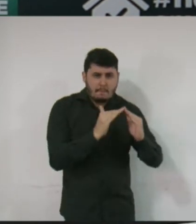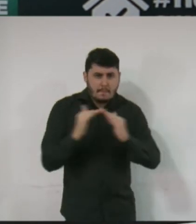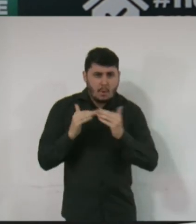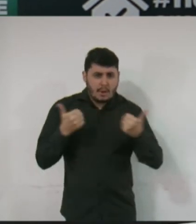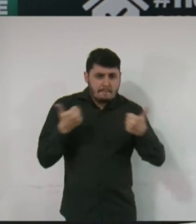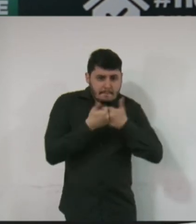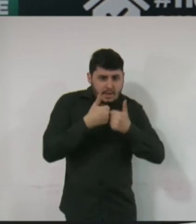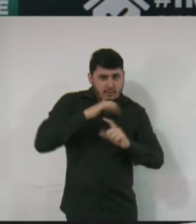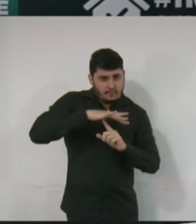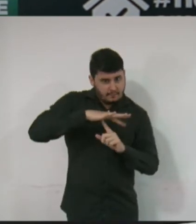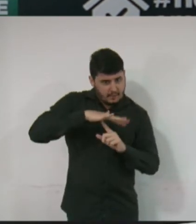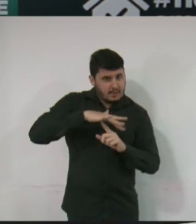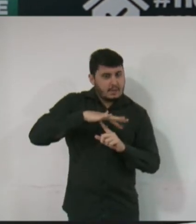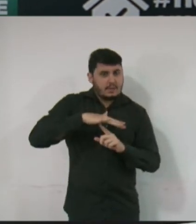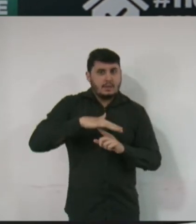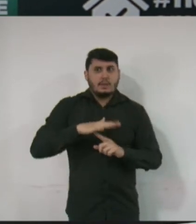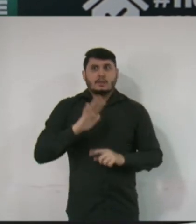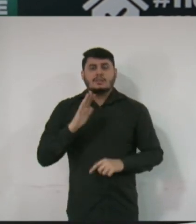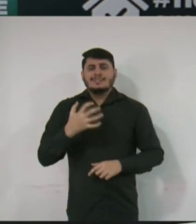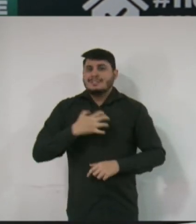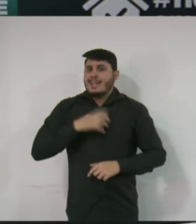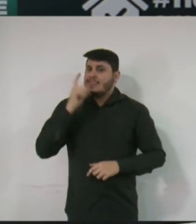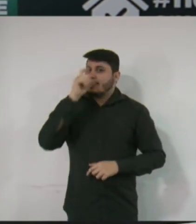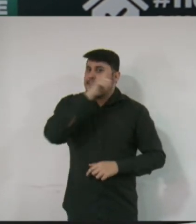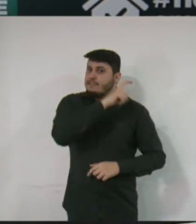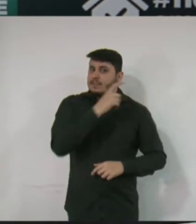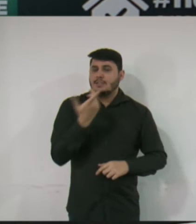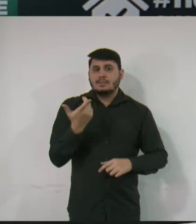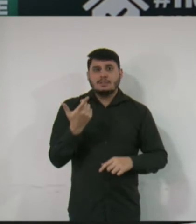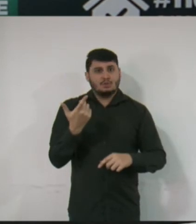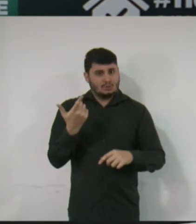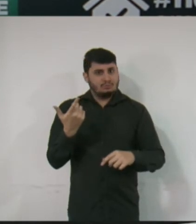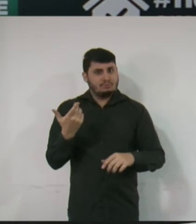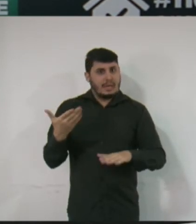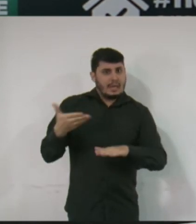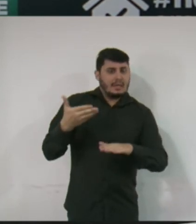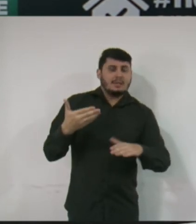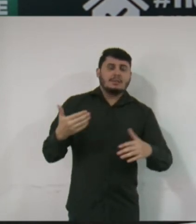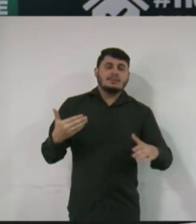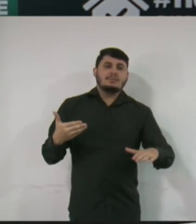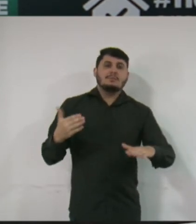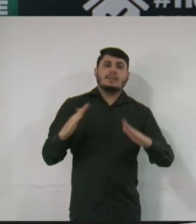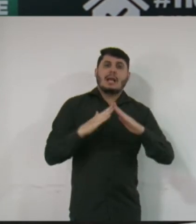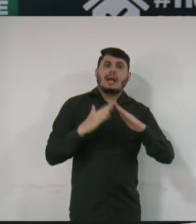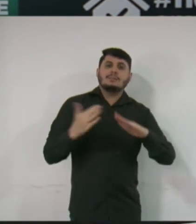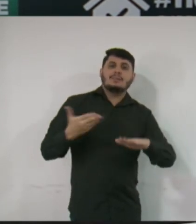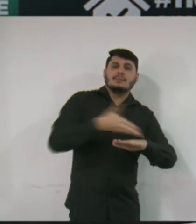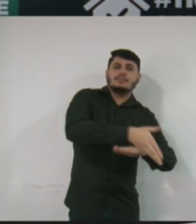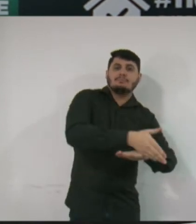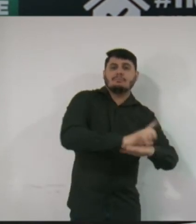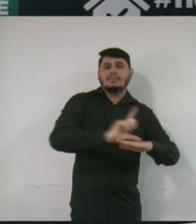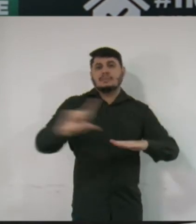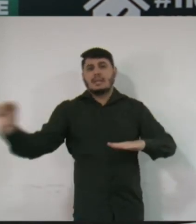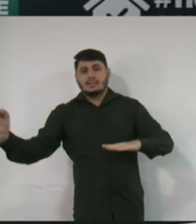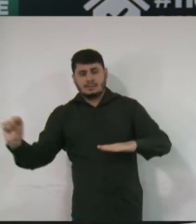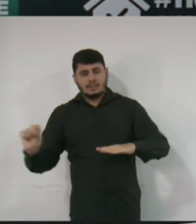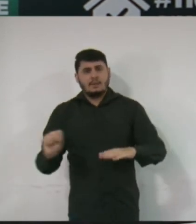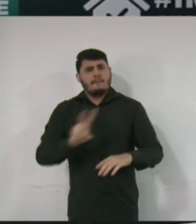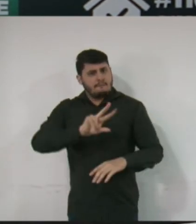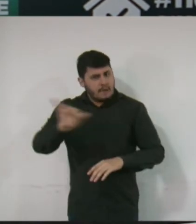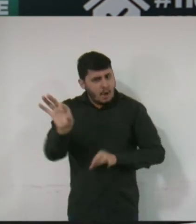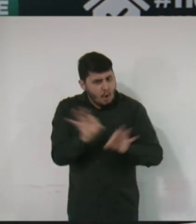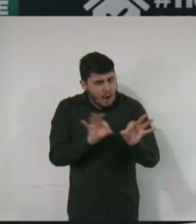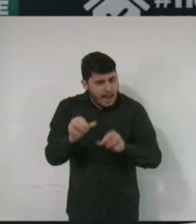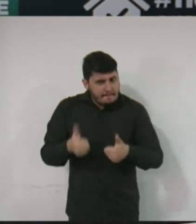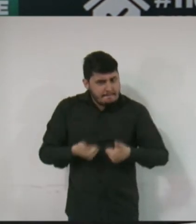sentiram dificuldade de sair e de chegar de casa diante da operação. Será feita a identificação dos veículos dos moradores e lojistas